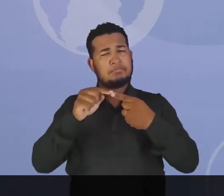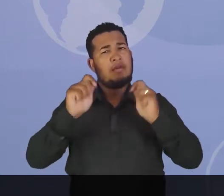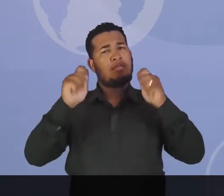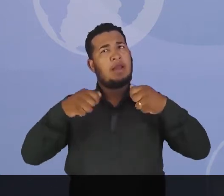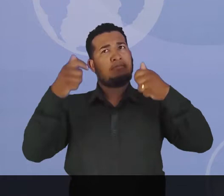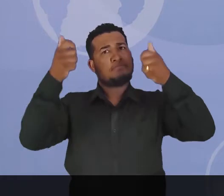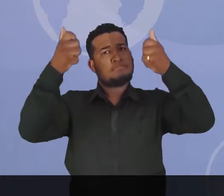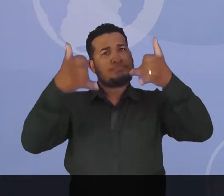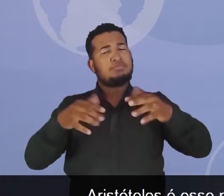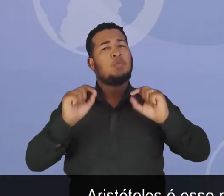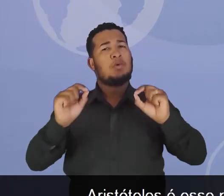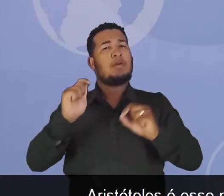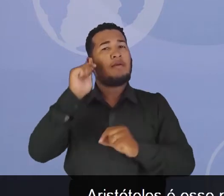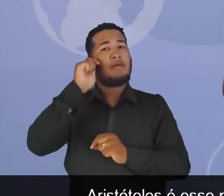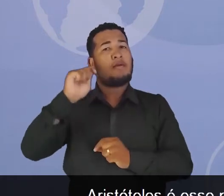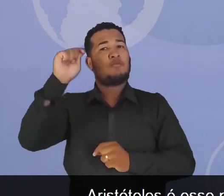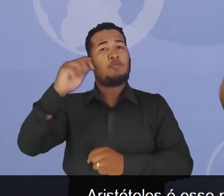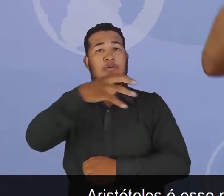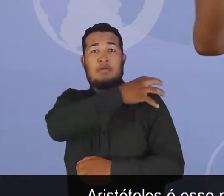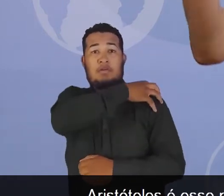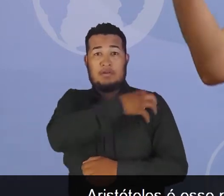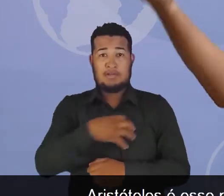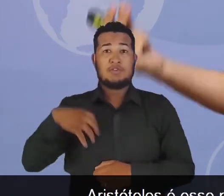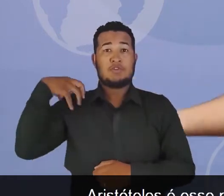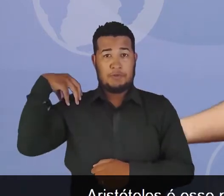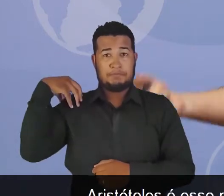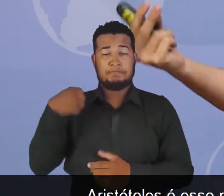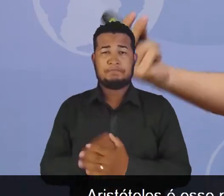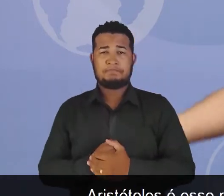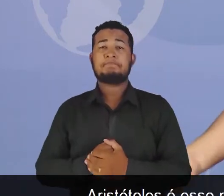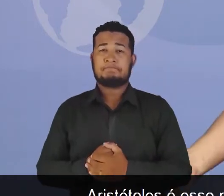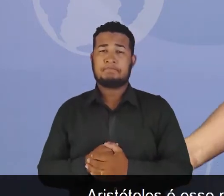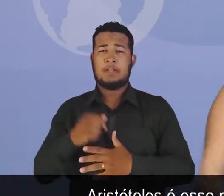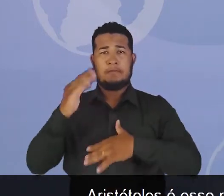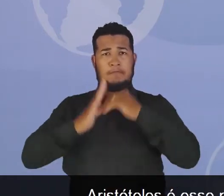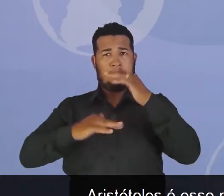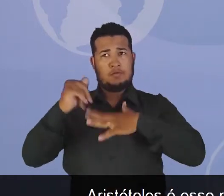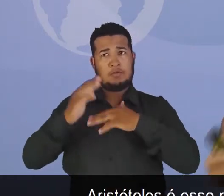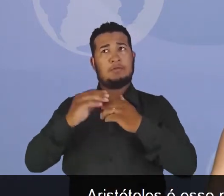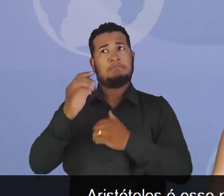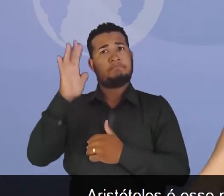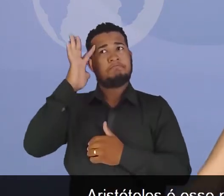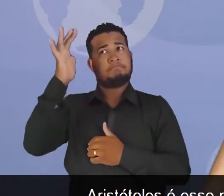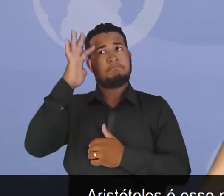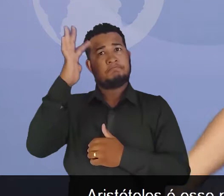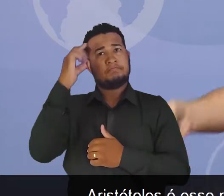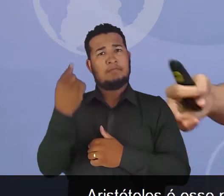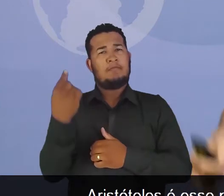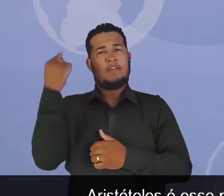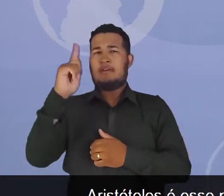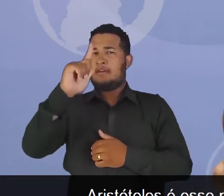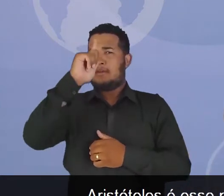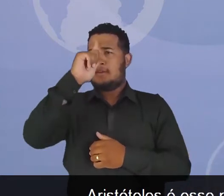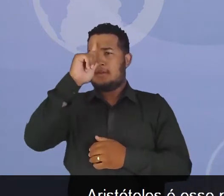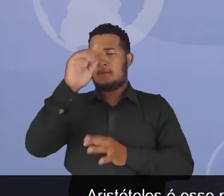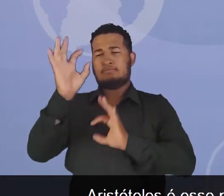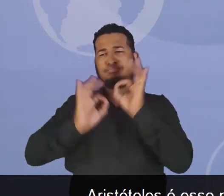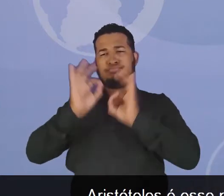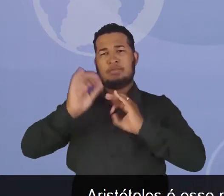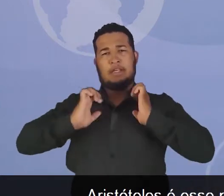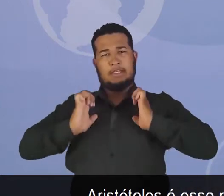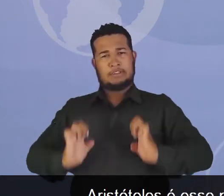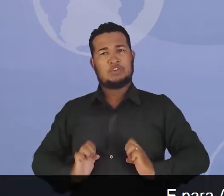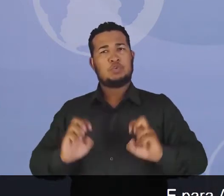em Aristóteles. Aristóteles é esse pensador grego que vai elaborar uma ética em torno da noção